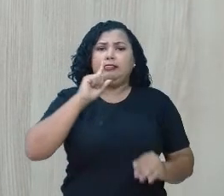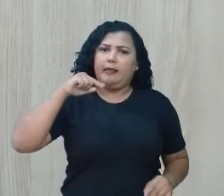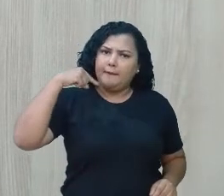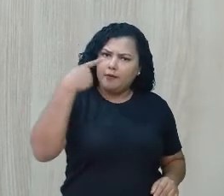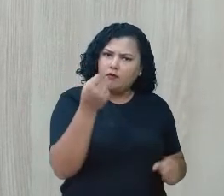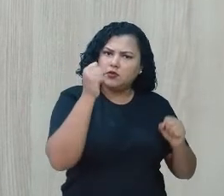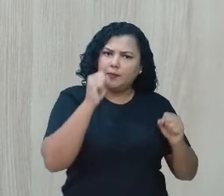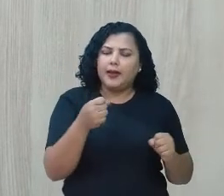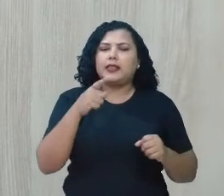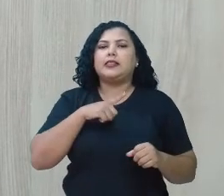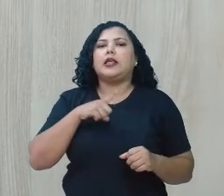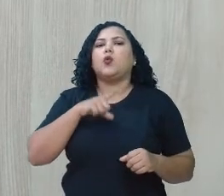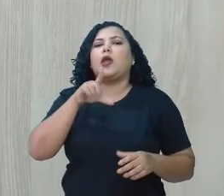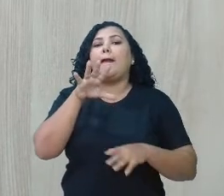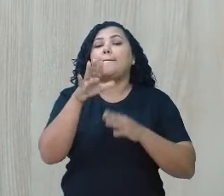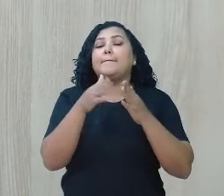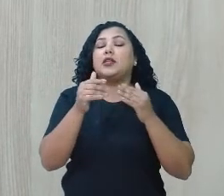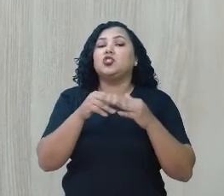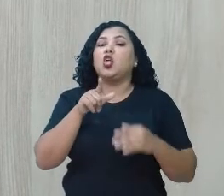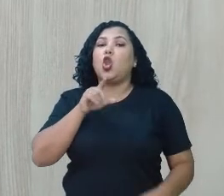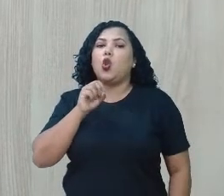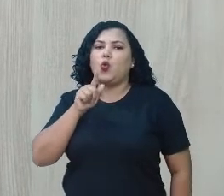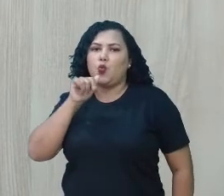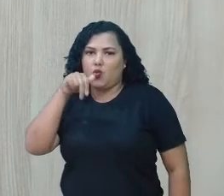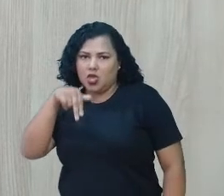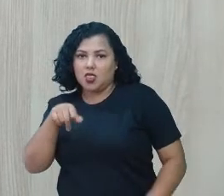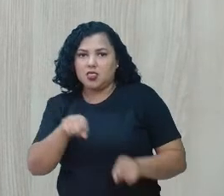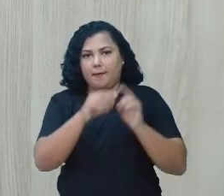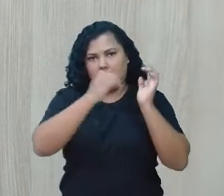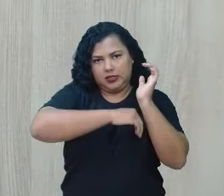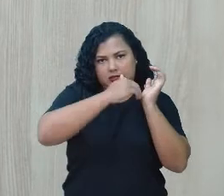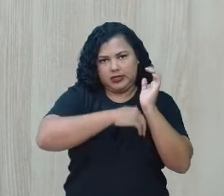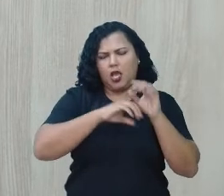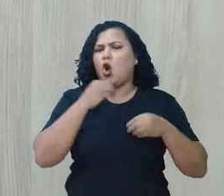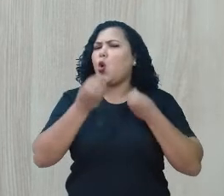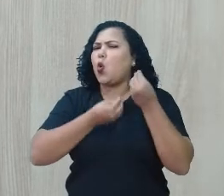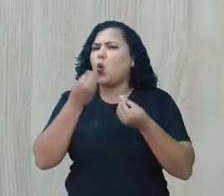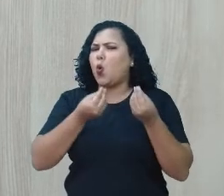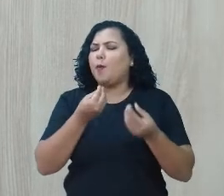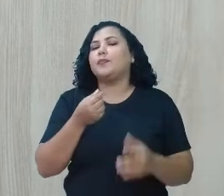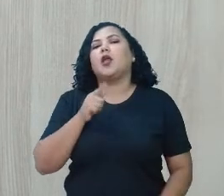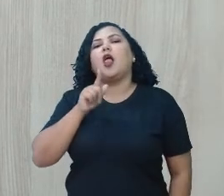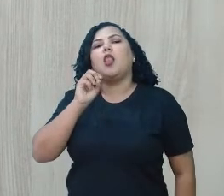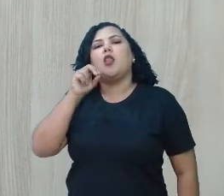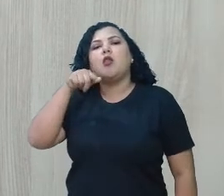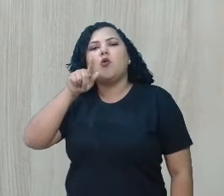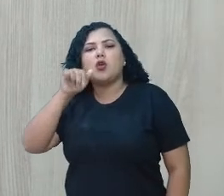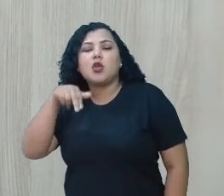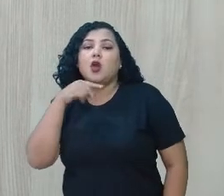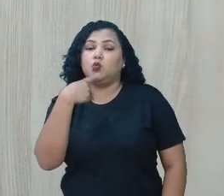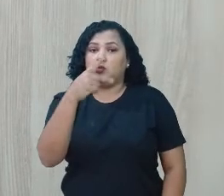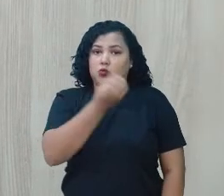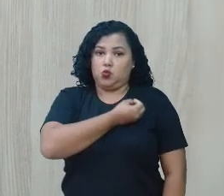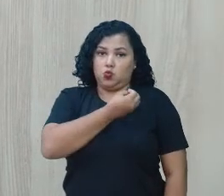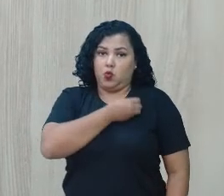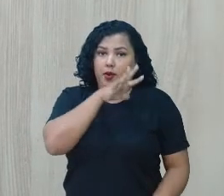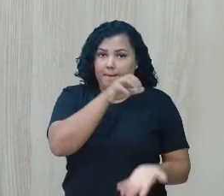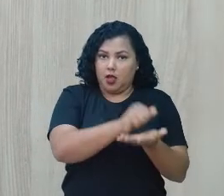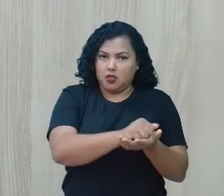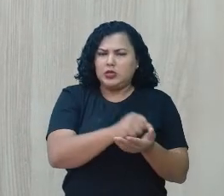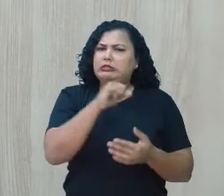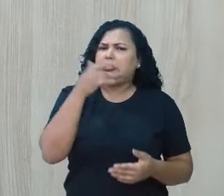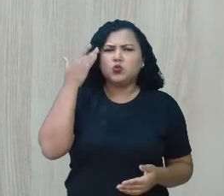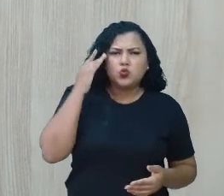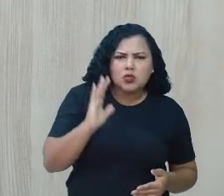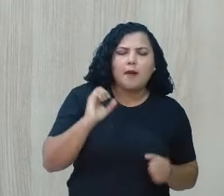instalar ele vai pedir o login e a senha, né? Lembrando que o login é seu número de matrícula, se você não sabe, entre em contato lá com tua escola